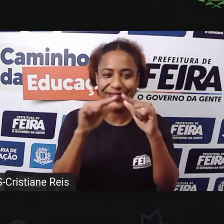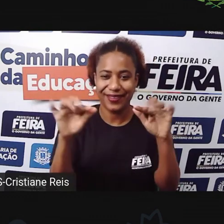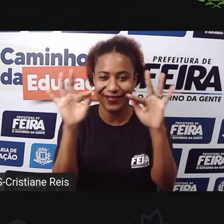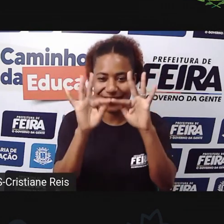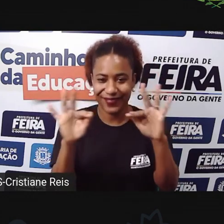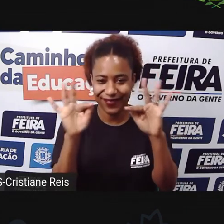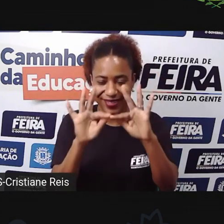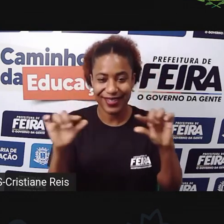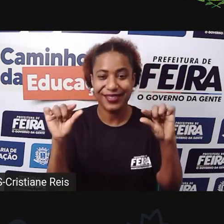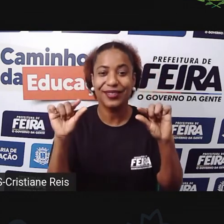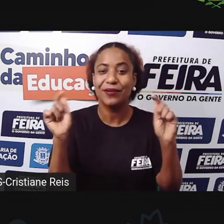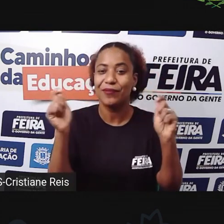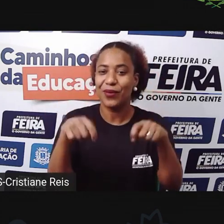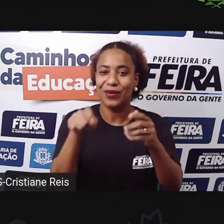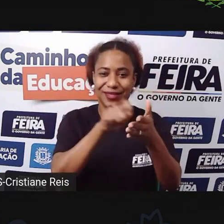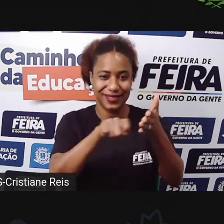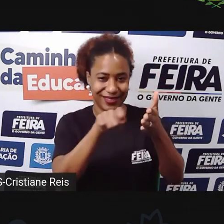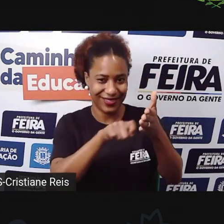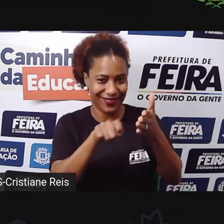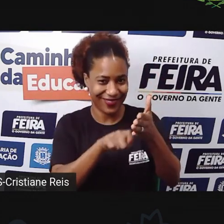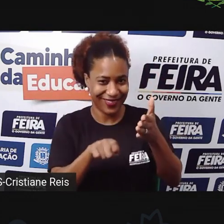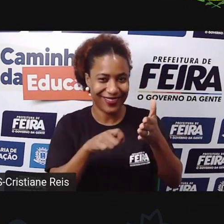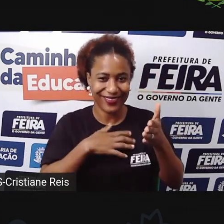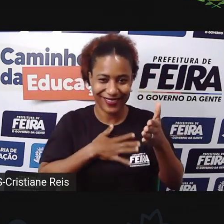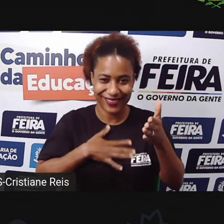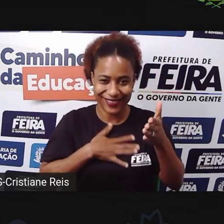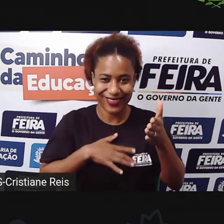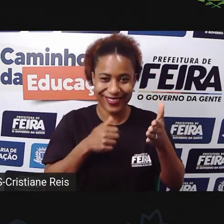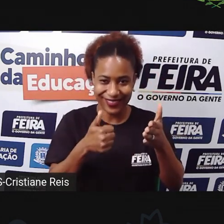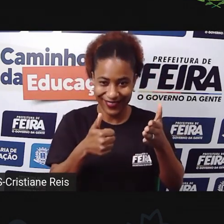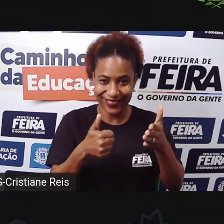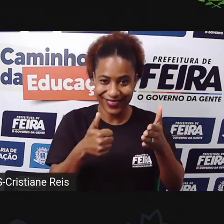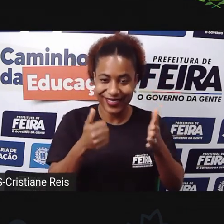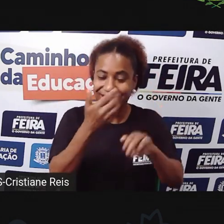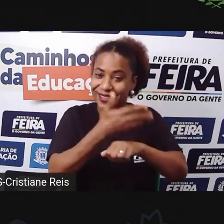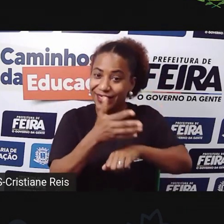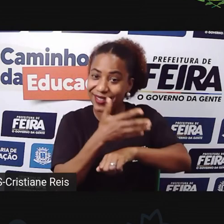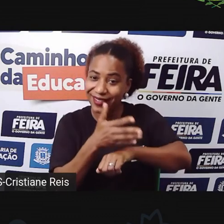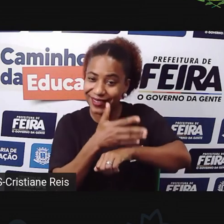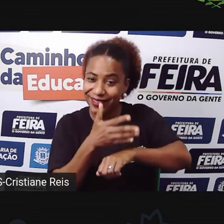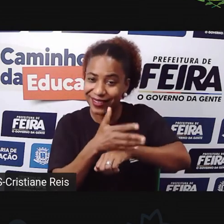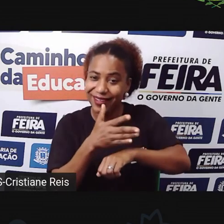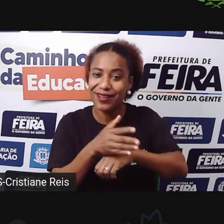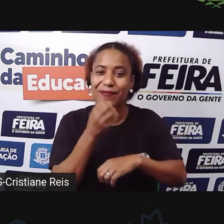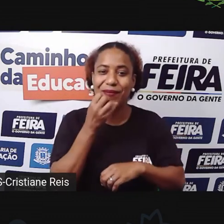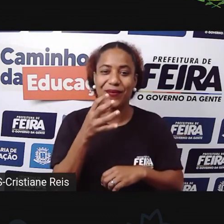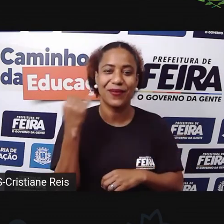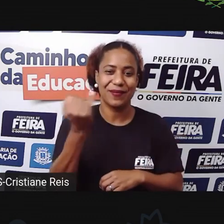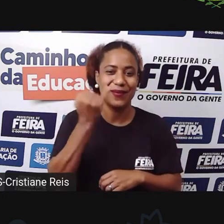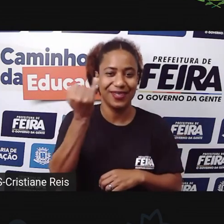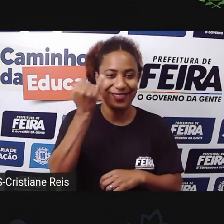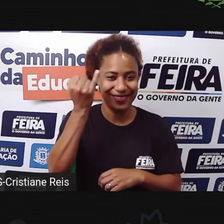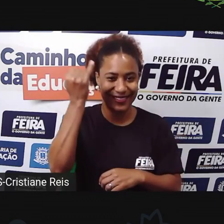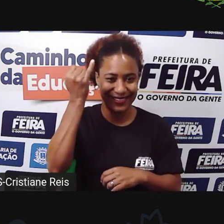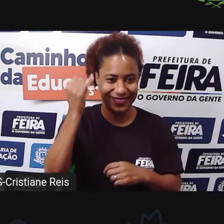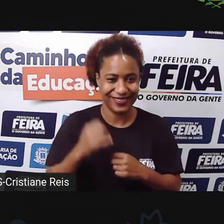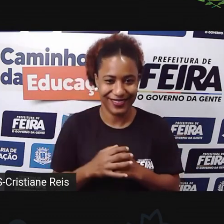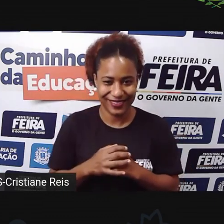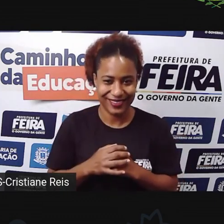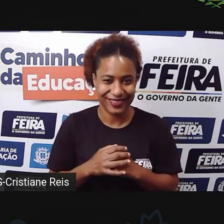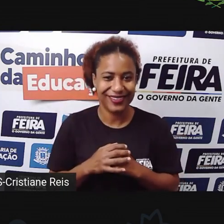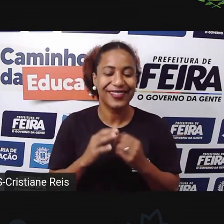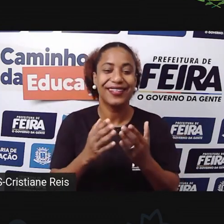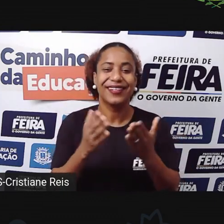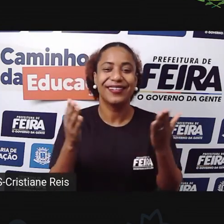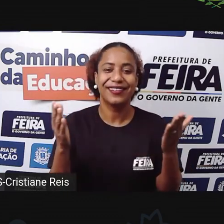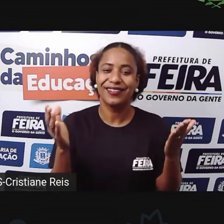vocês estão, que vocês gostam, tá certo? Para ir aí treinando a escrita, explorando, né, esse mundo da escrita. Então é isso, gente. A gente vai